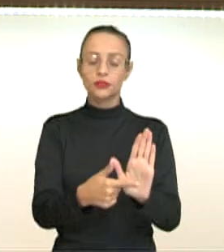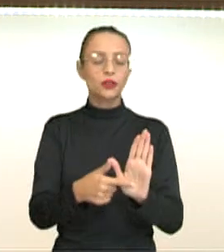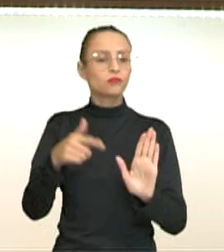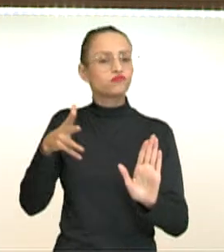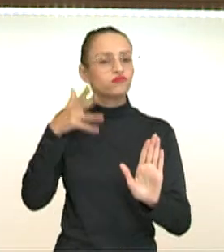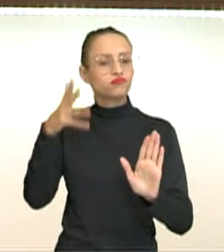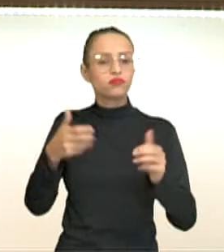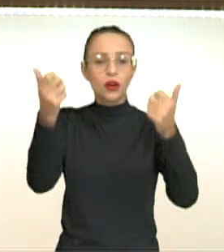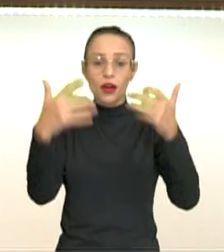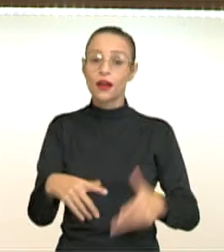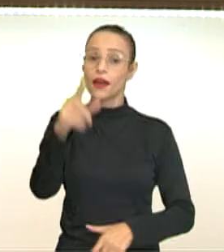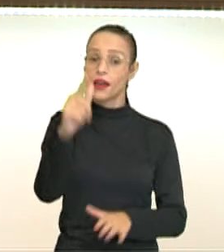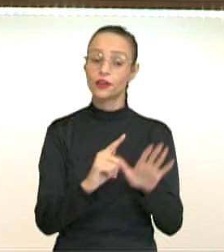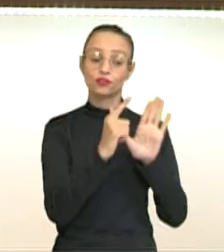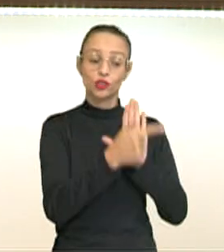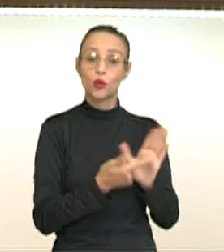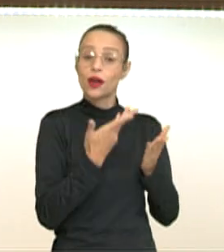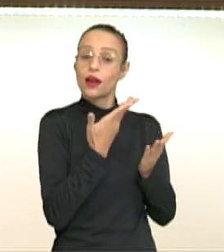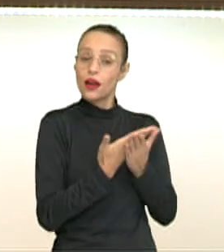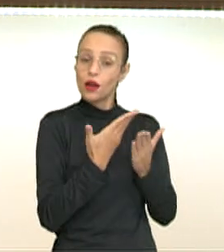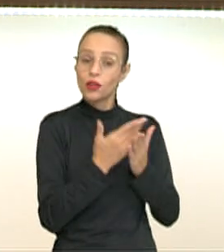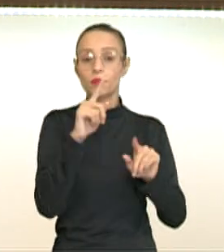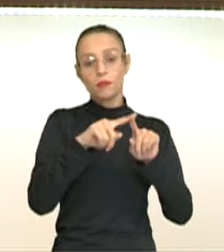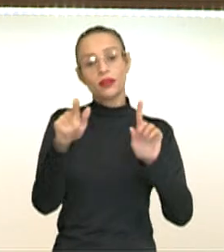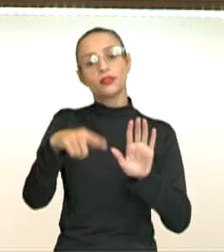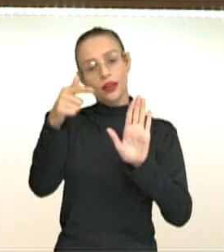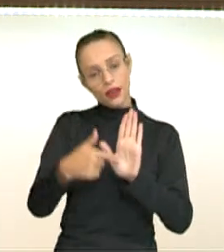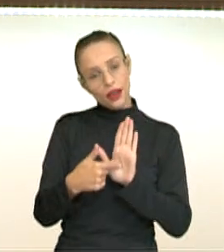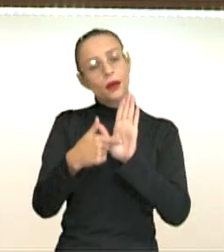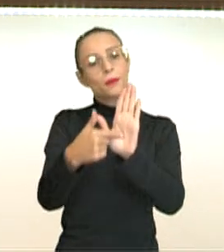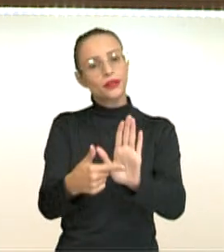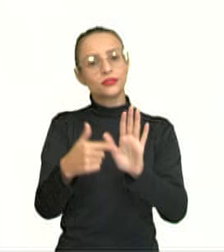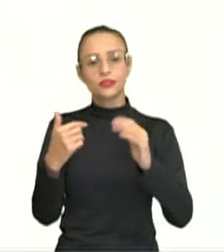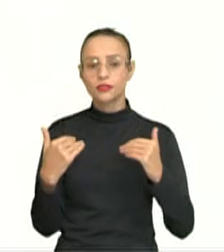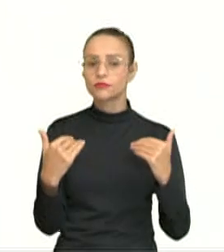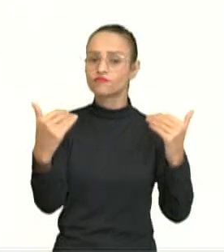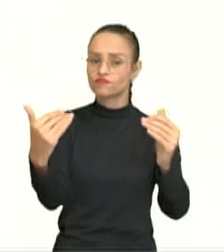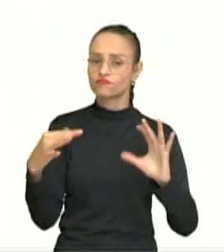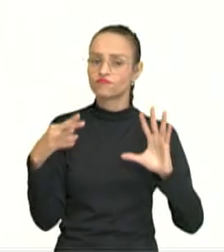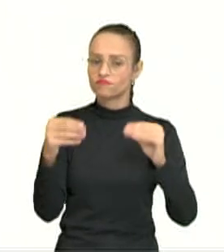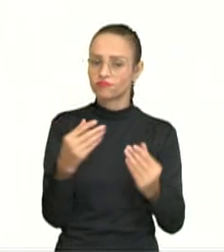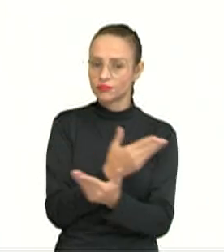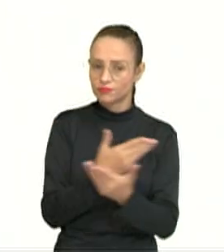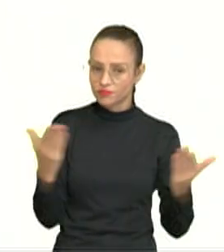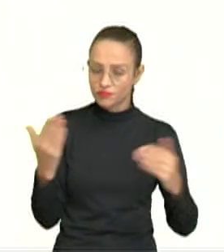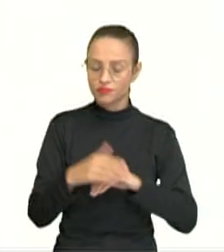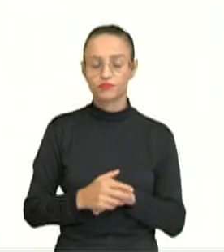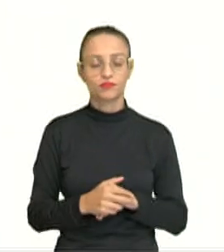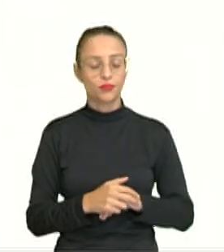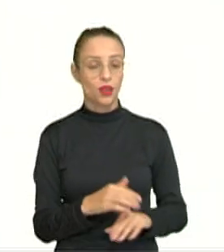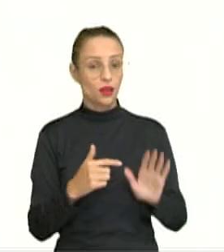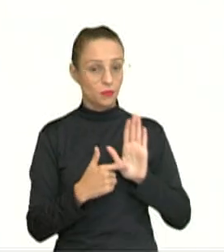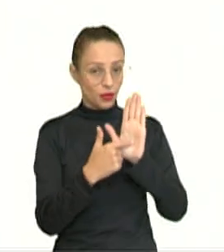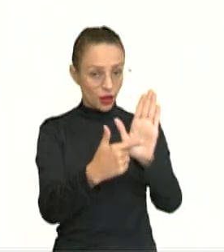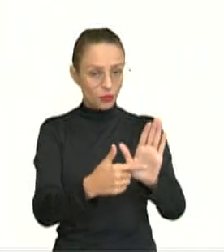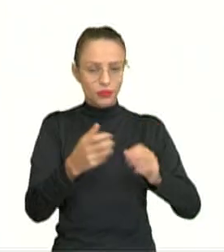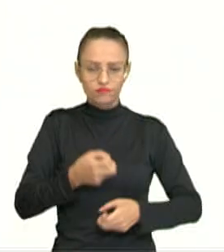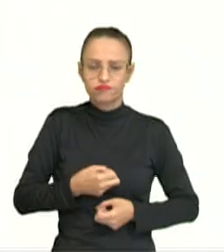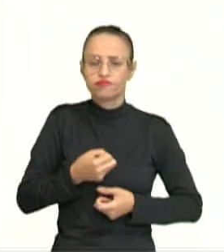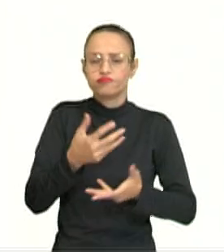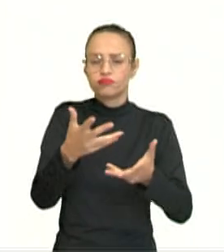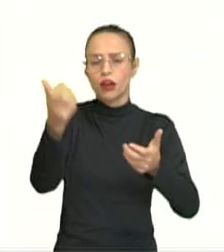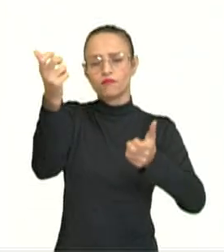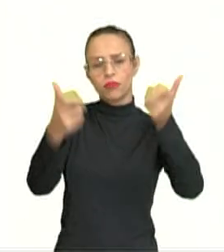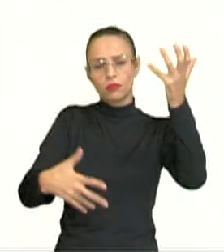o gênero aula, mas é uma apresentação oral. Para uma apresentação oral, nós devemos ter